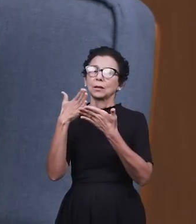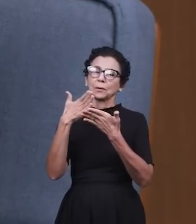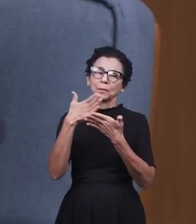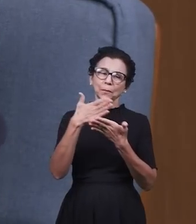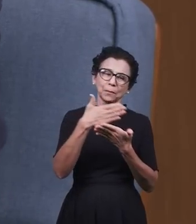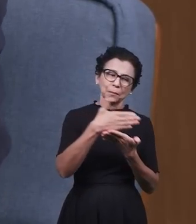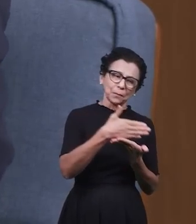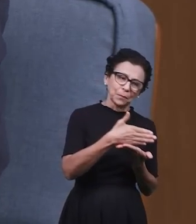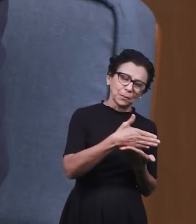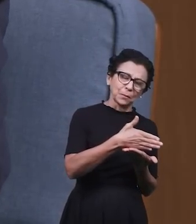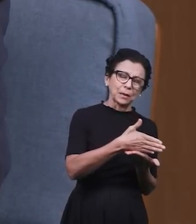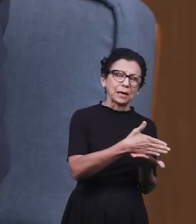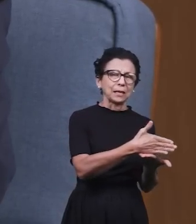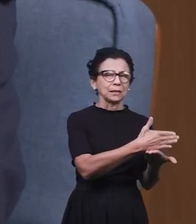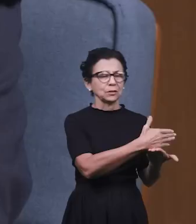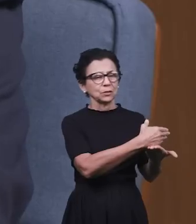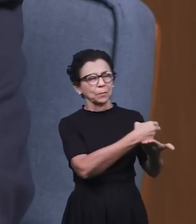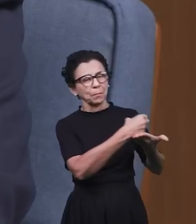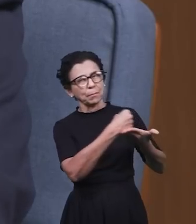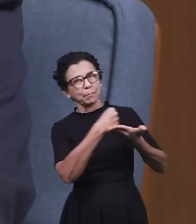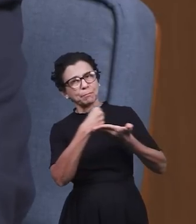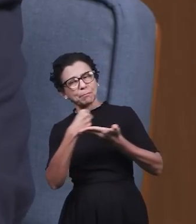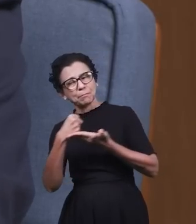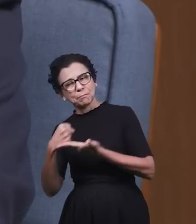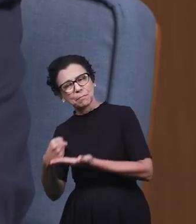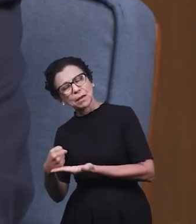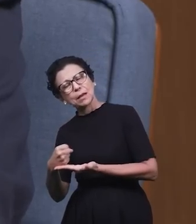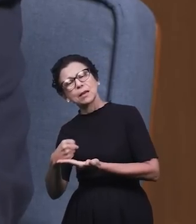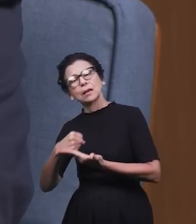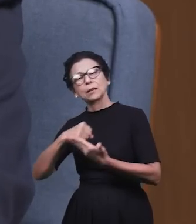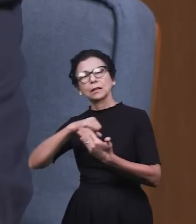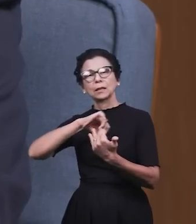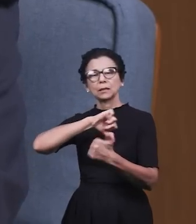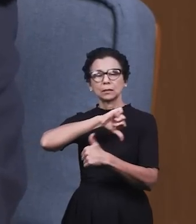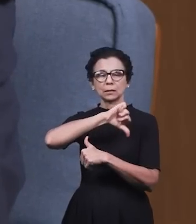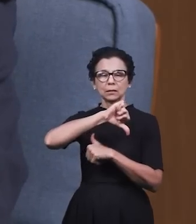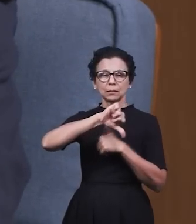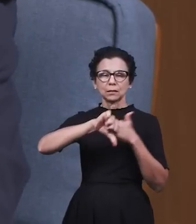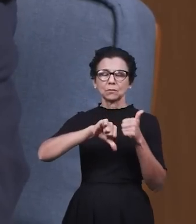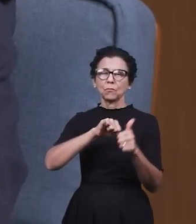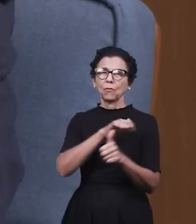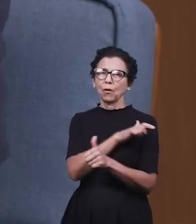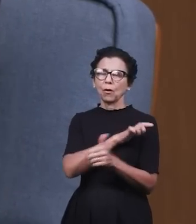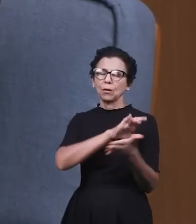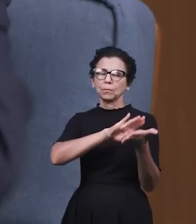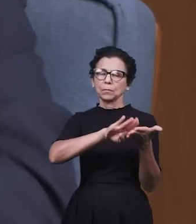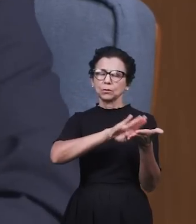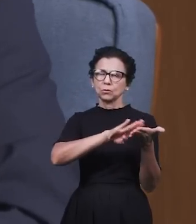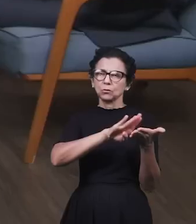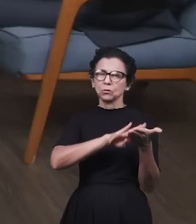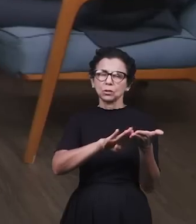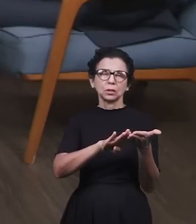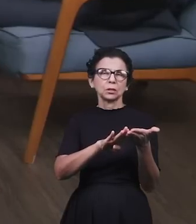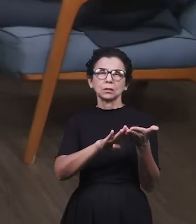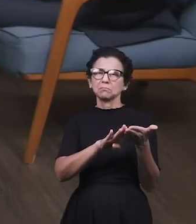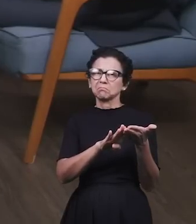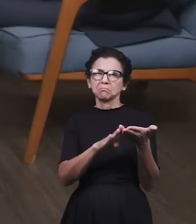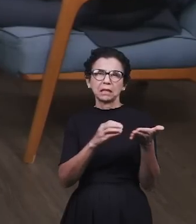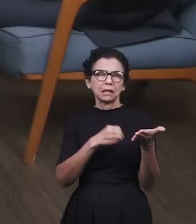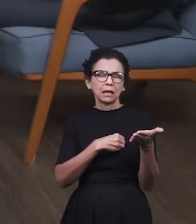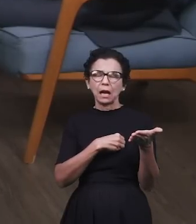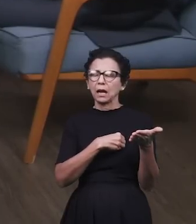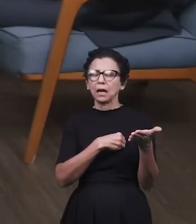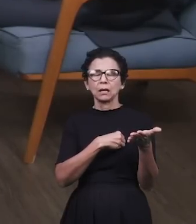a água, o barro, nos refazer e assim nós sermos conduzidos por ele. Glória a